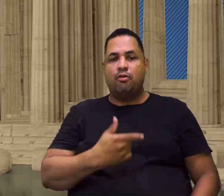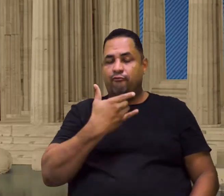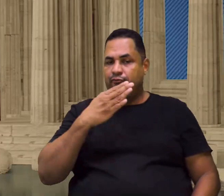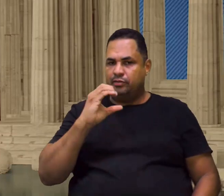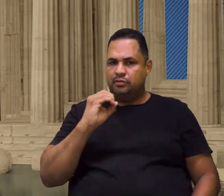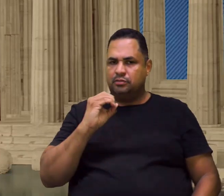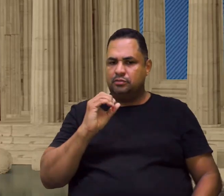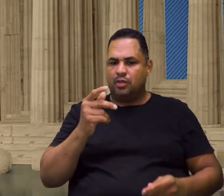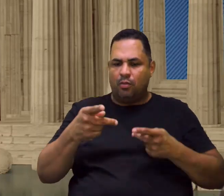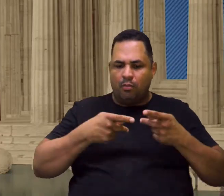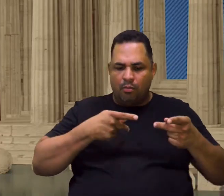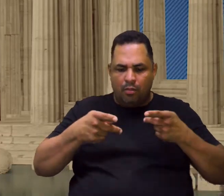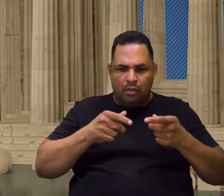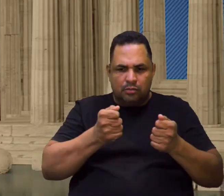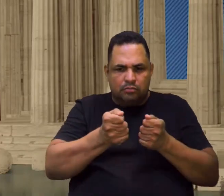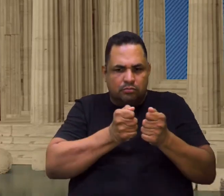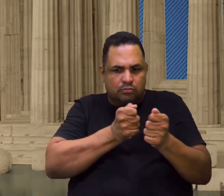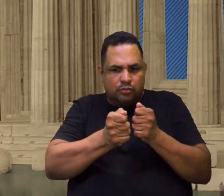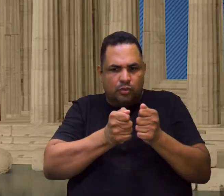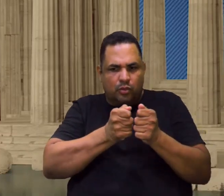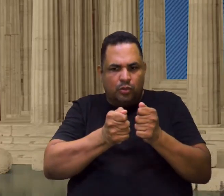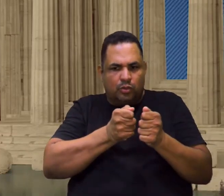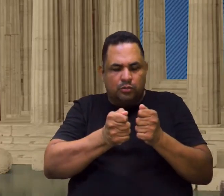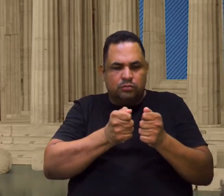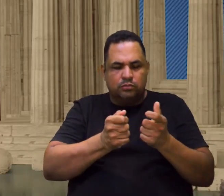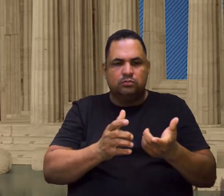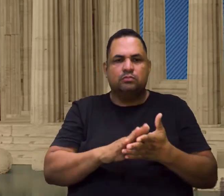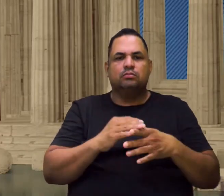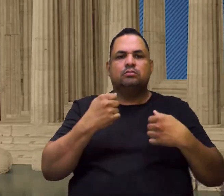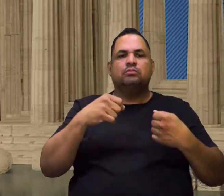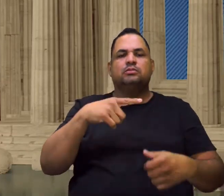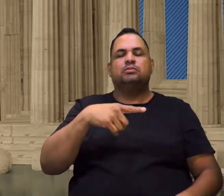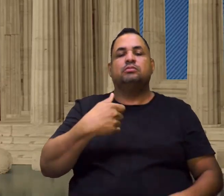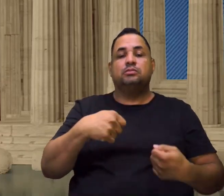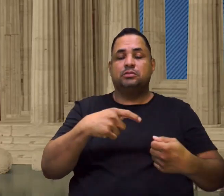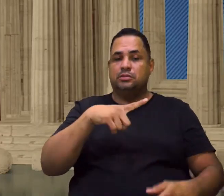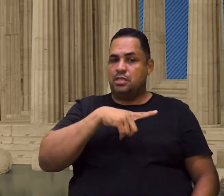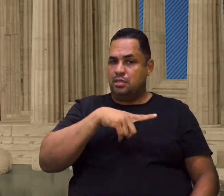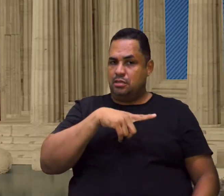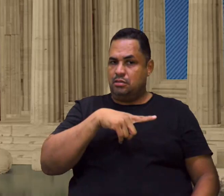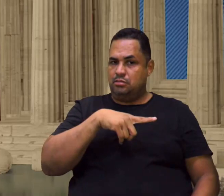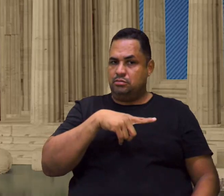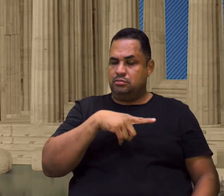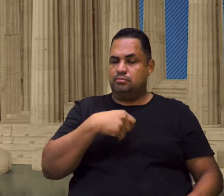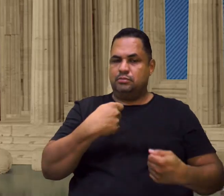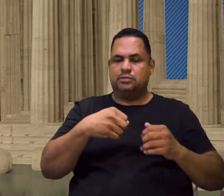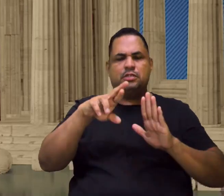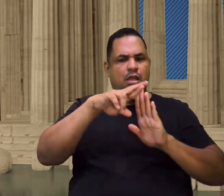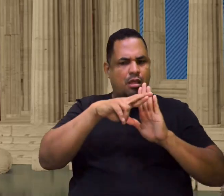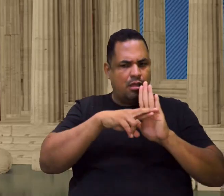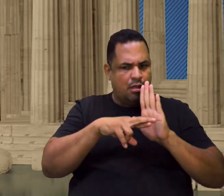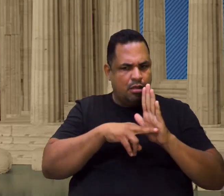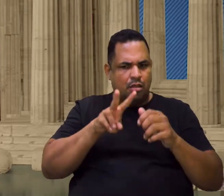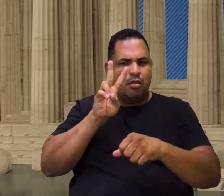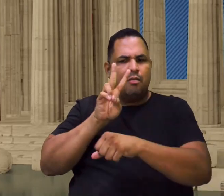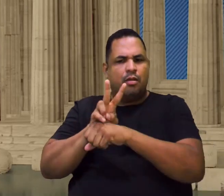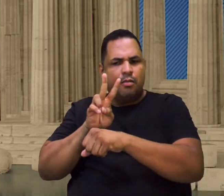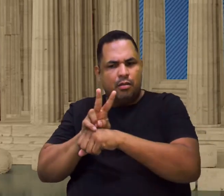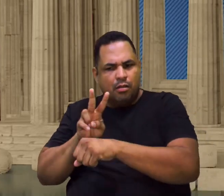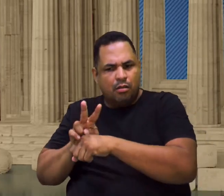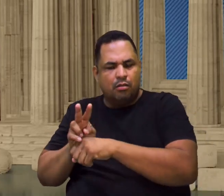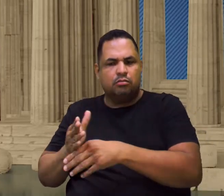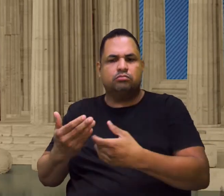plano de manejo, é assim que funciona. Nessa linha, né, de pensamento. Veja bem, tem que ter regras de proteção,